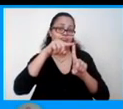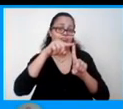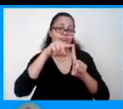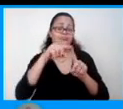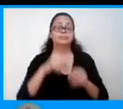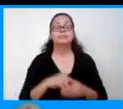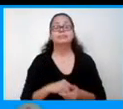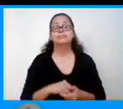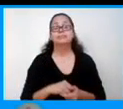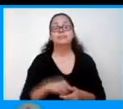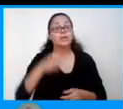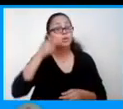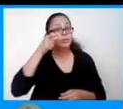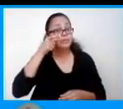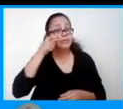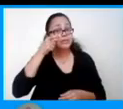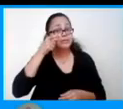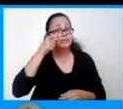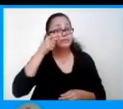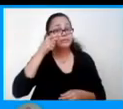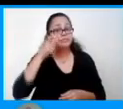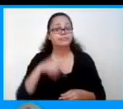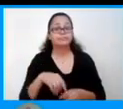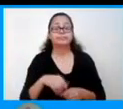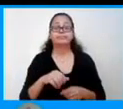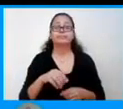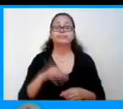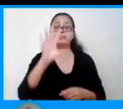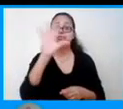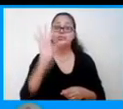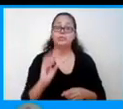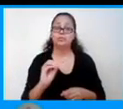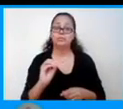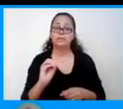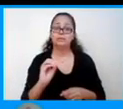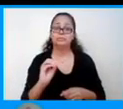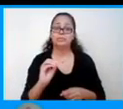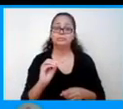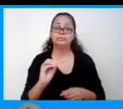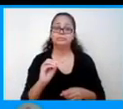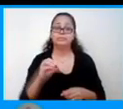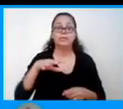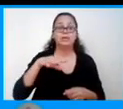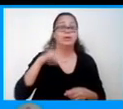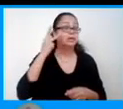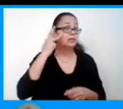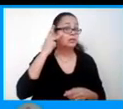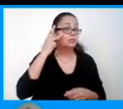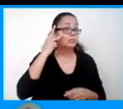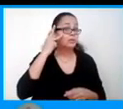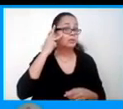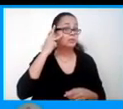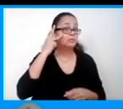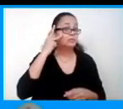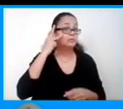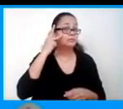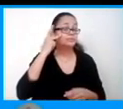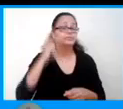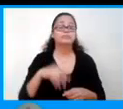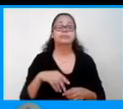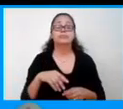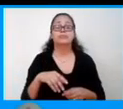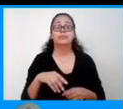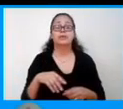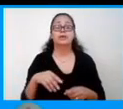temperatura. A gente observa aqui, nesse mapa à esquerda, olha só, essa é a área urbana de São Paulo. De acordo com a legenda,